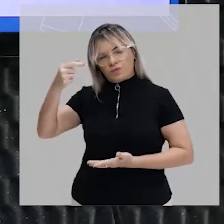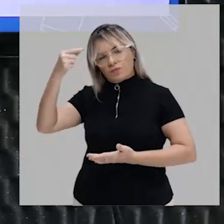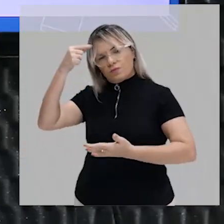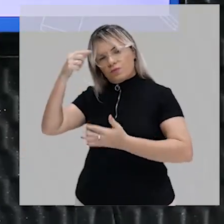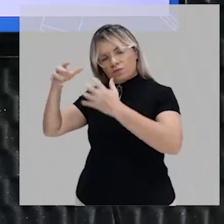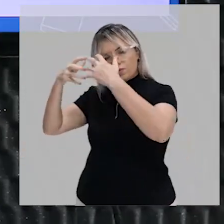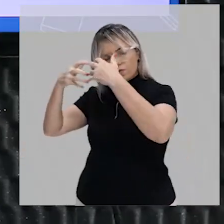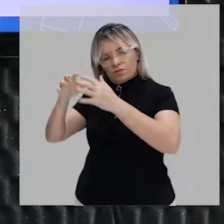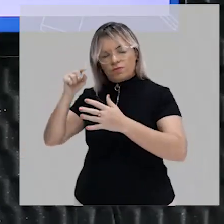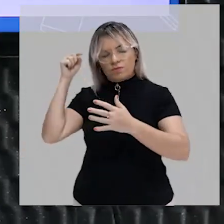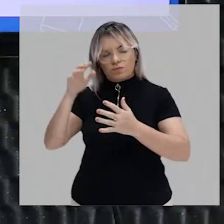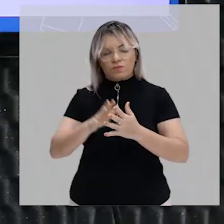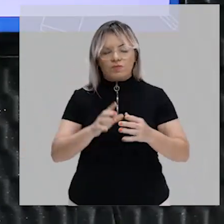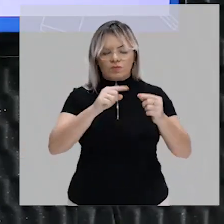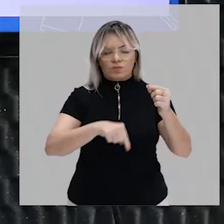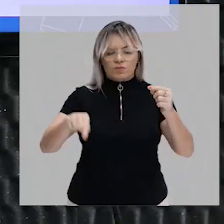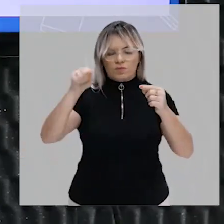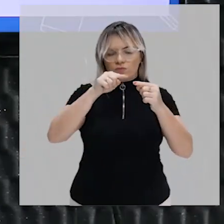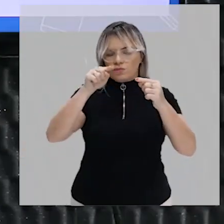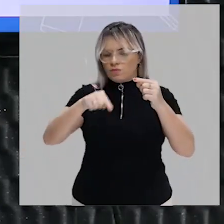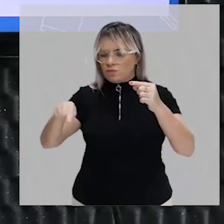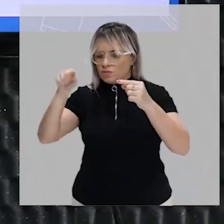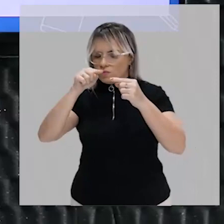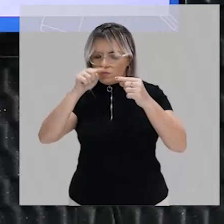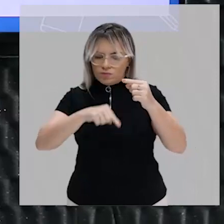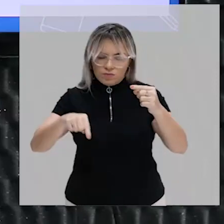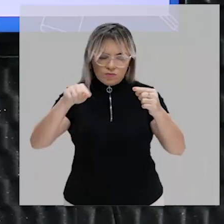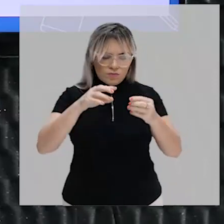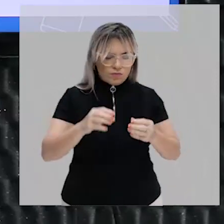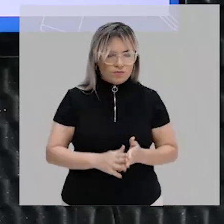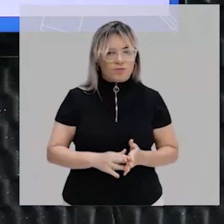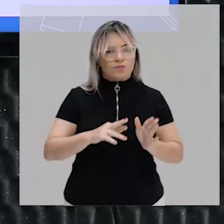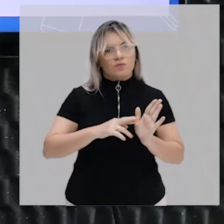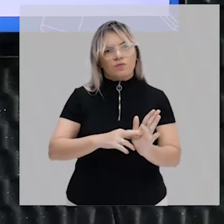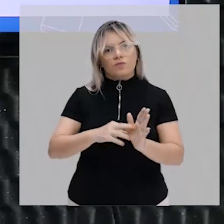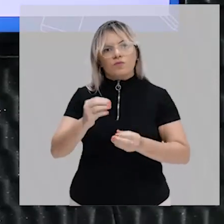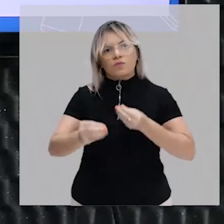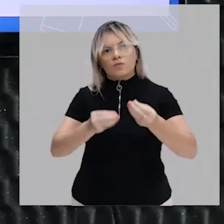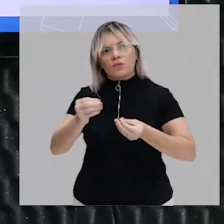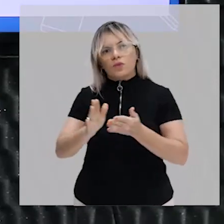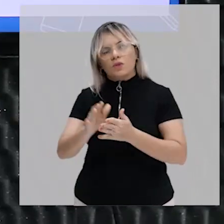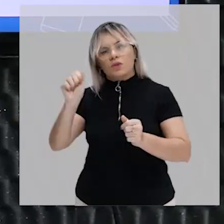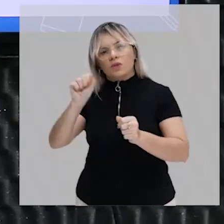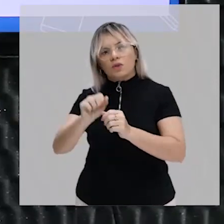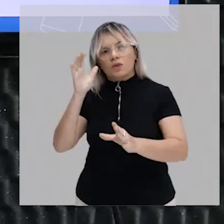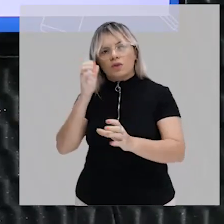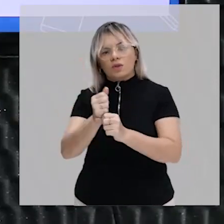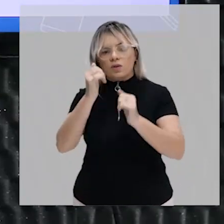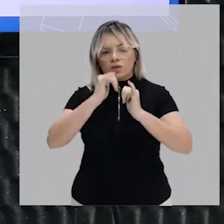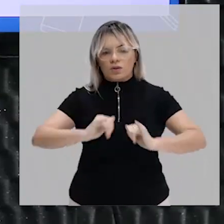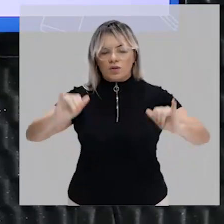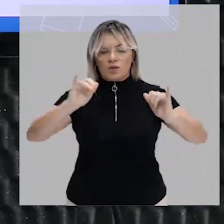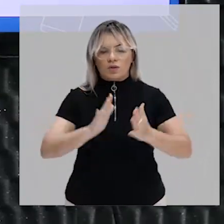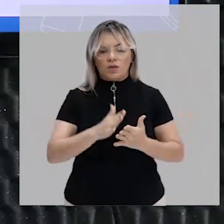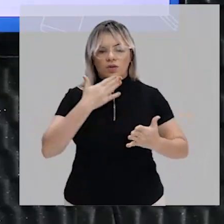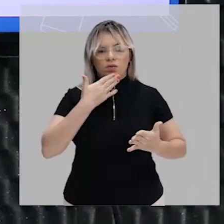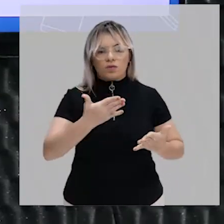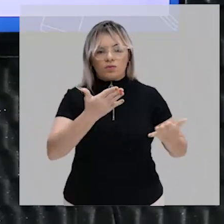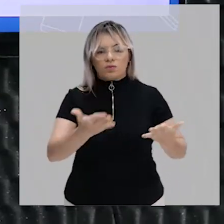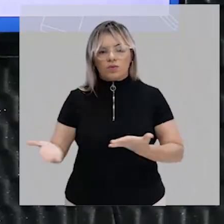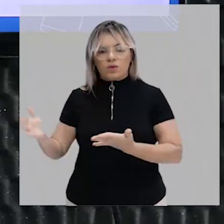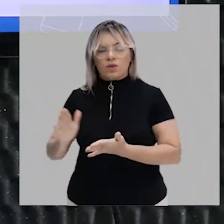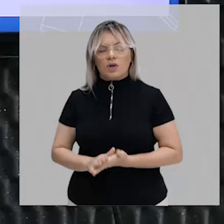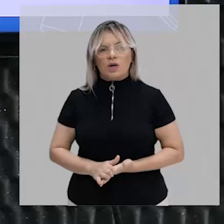do diagrama e, claro, como é que você faz para calcular essas informações, tá? Bom, vamos para o exemplo para a